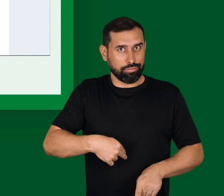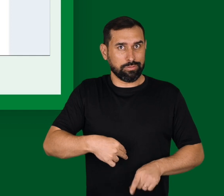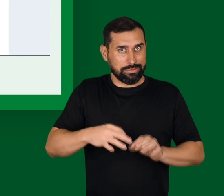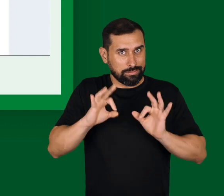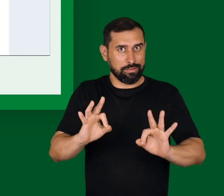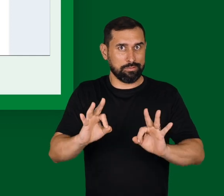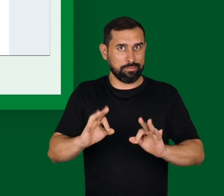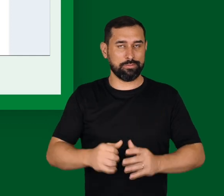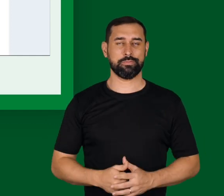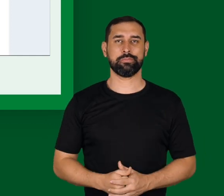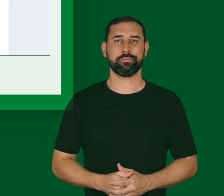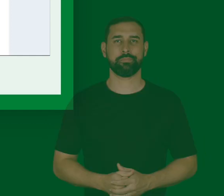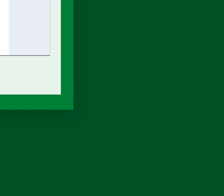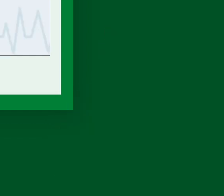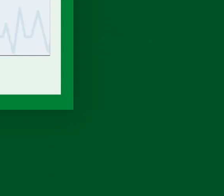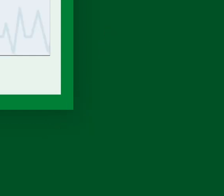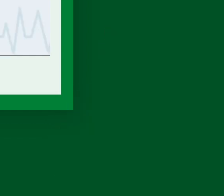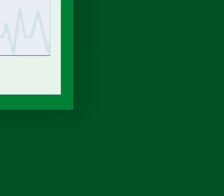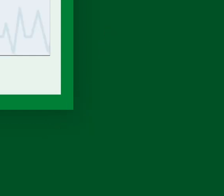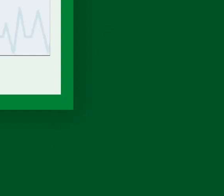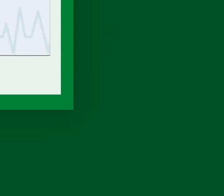do terço inferior do externo, tá?